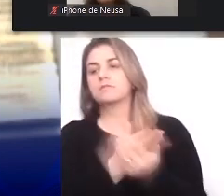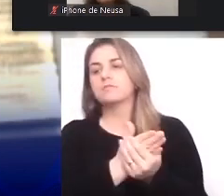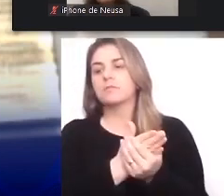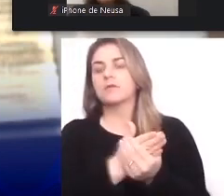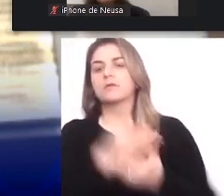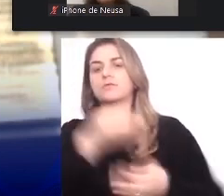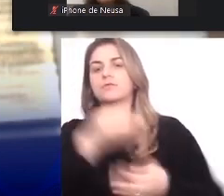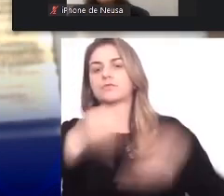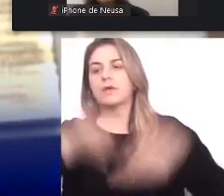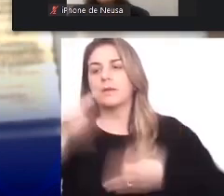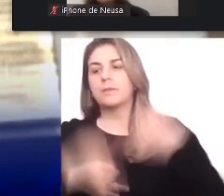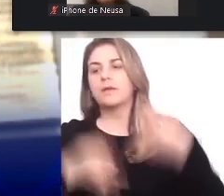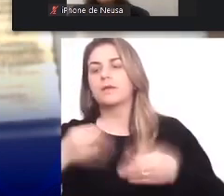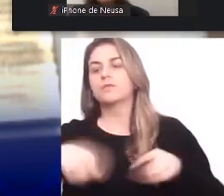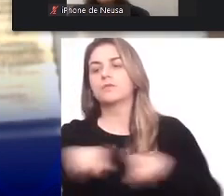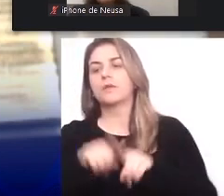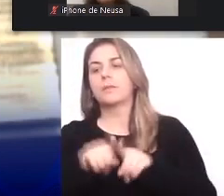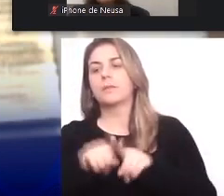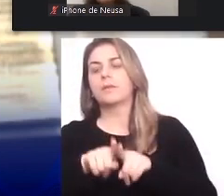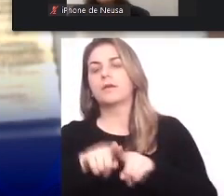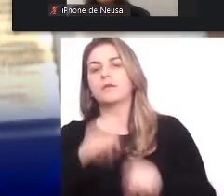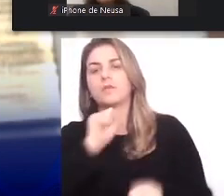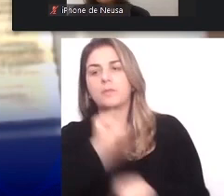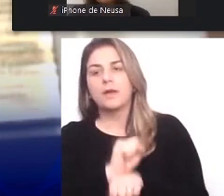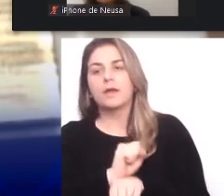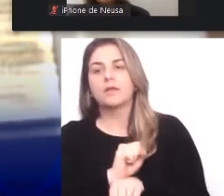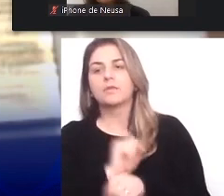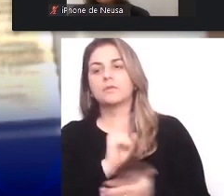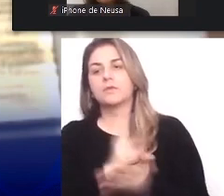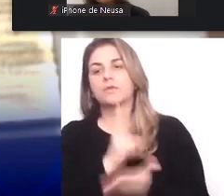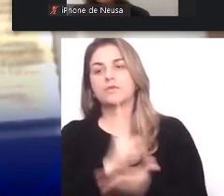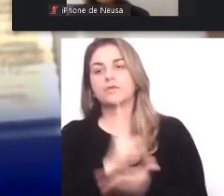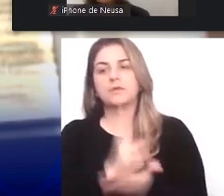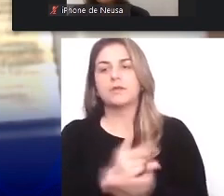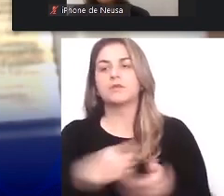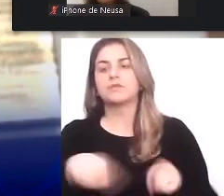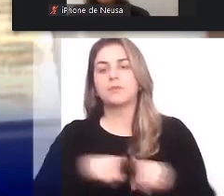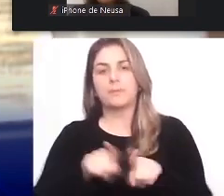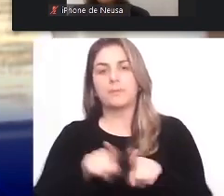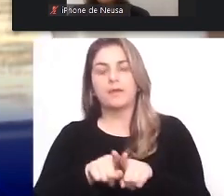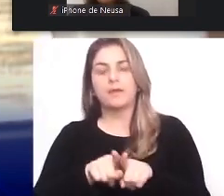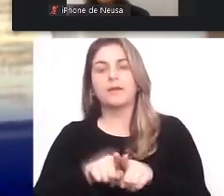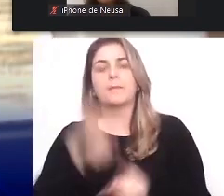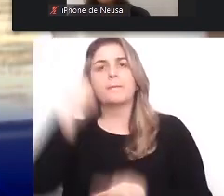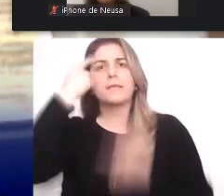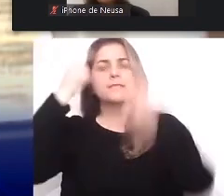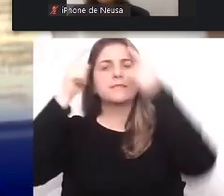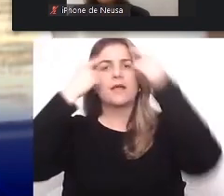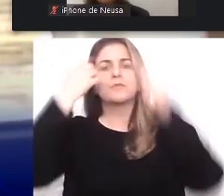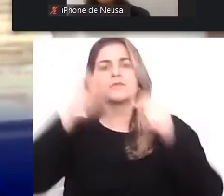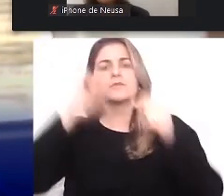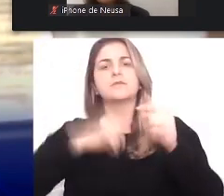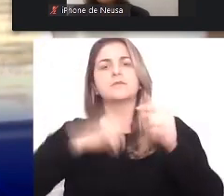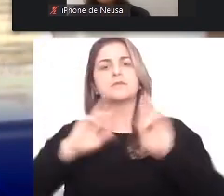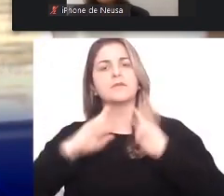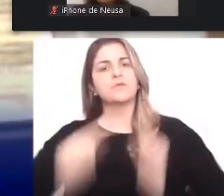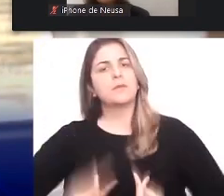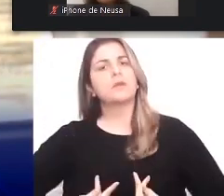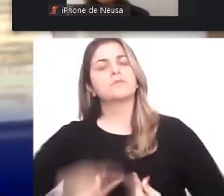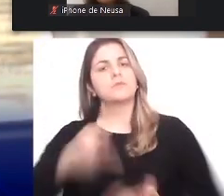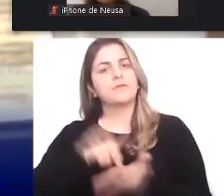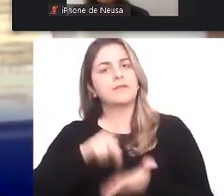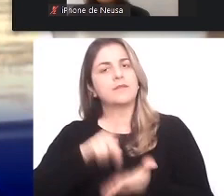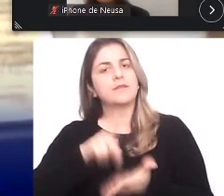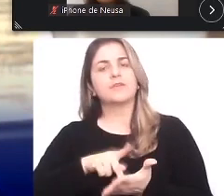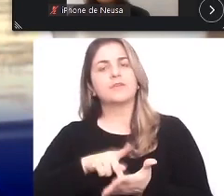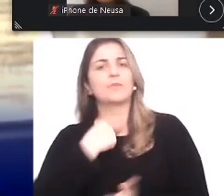processos que estão parados. Mas também pensarmos que se situam seres humanos e não é possível senti-los